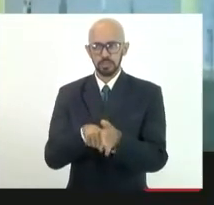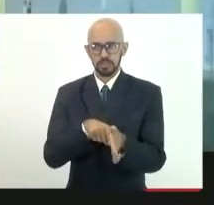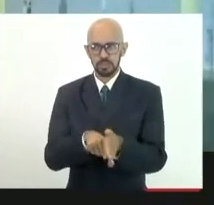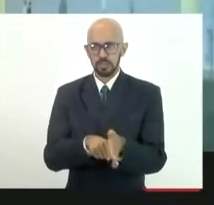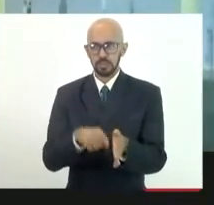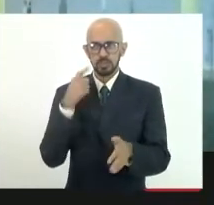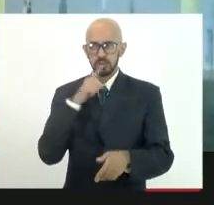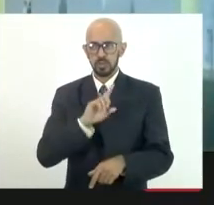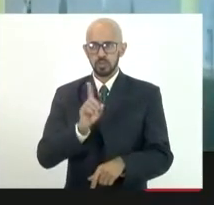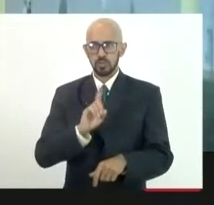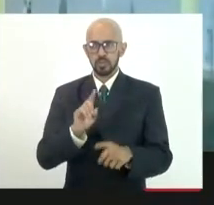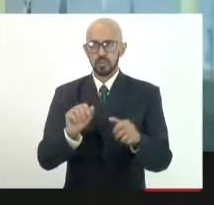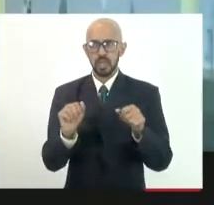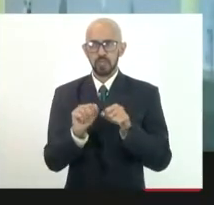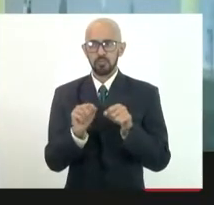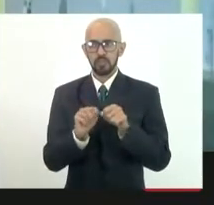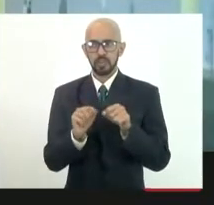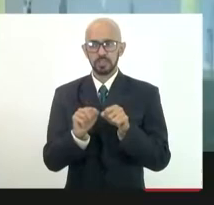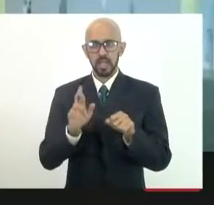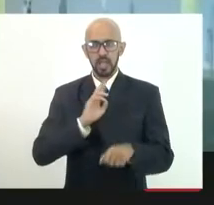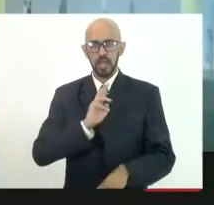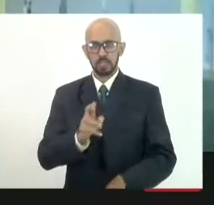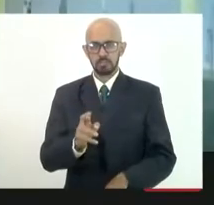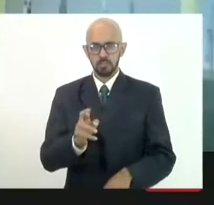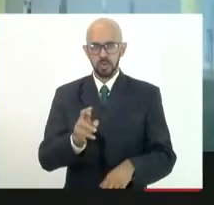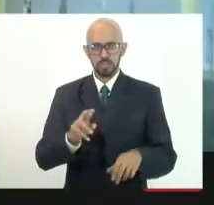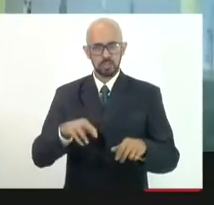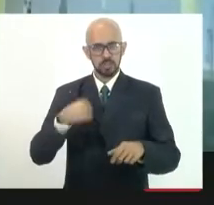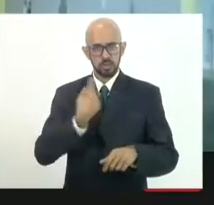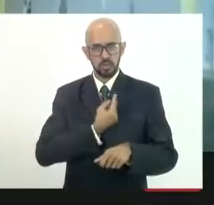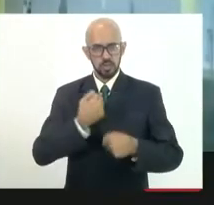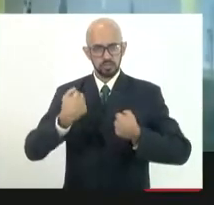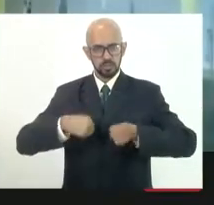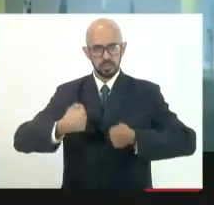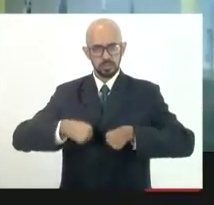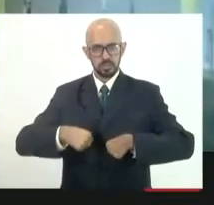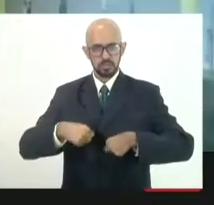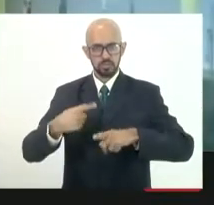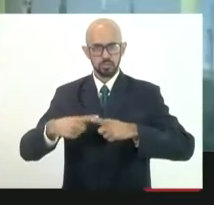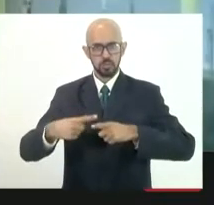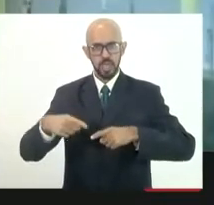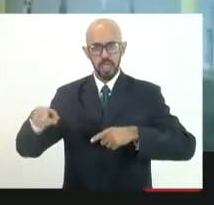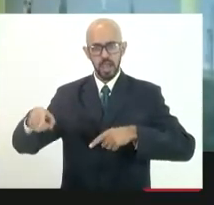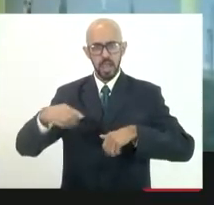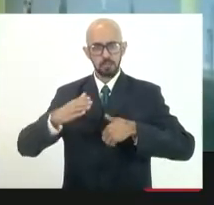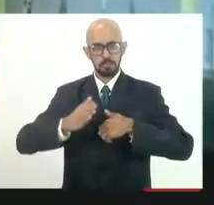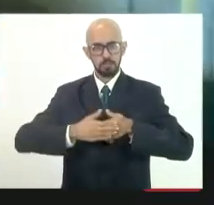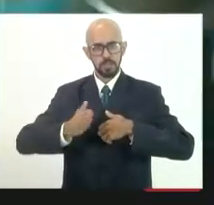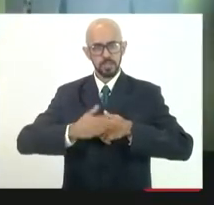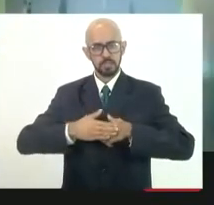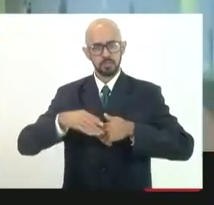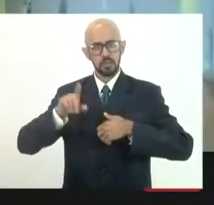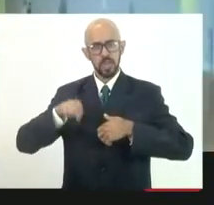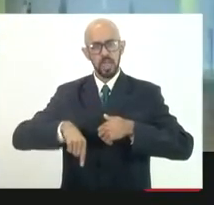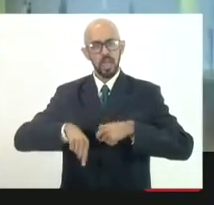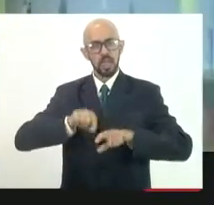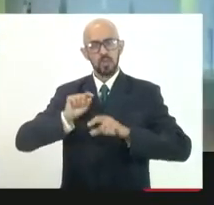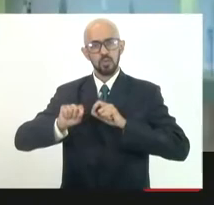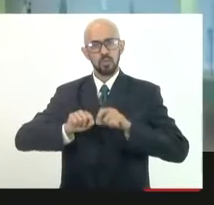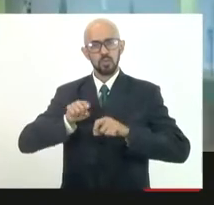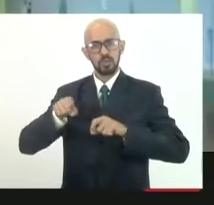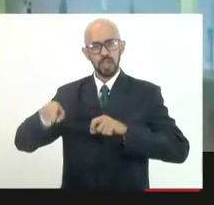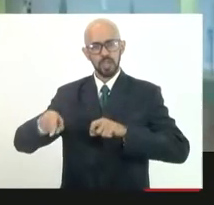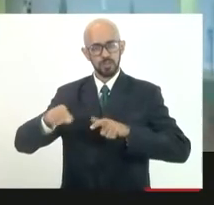conseguem executar, dar a resposta necessária. Por quê? Porque ela somente é uma ponta, mas todo o